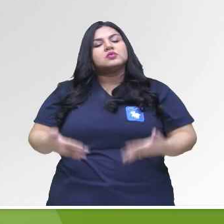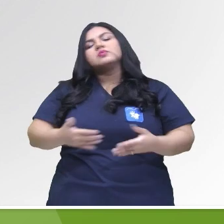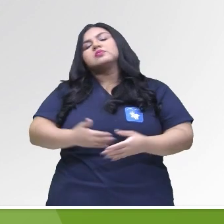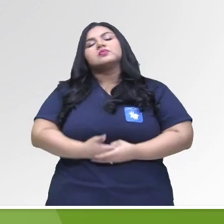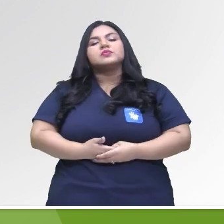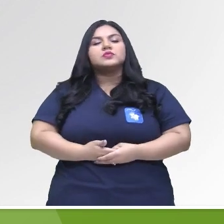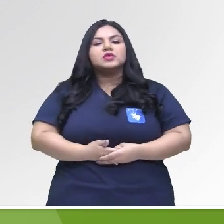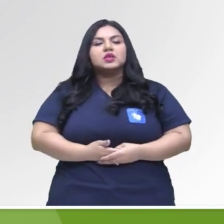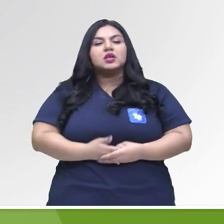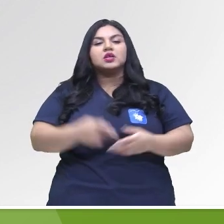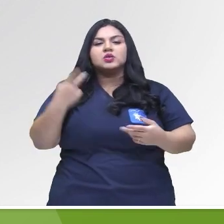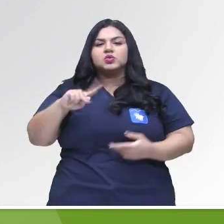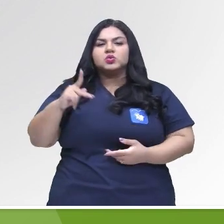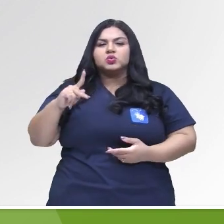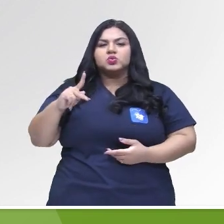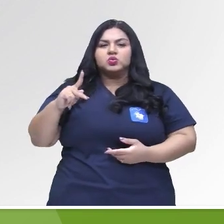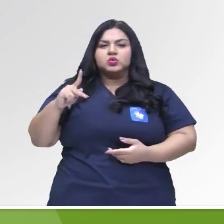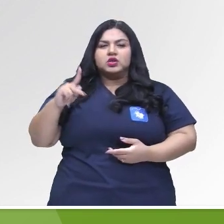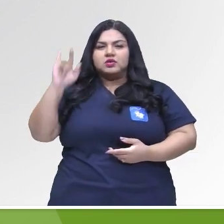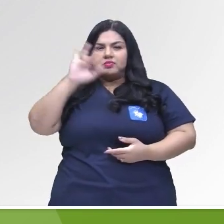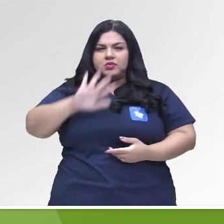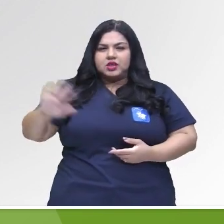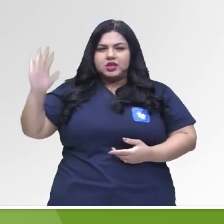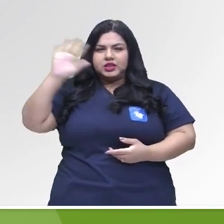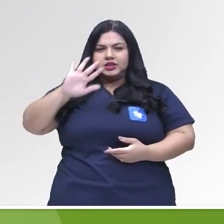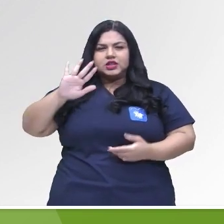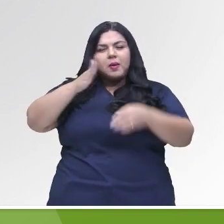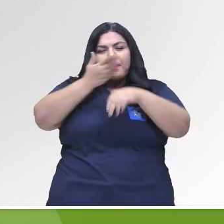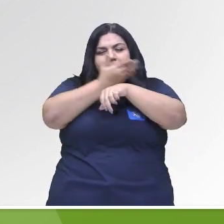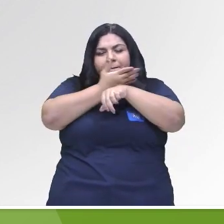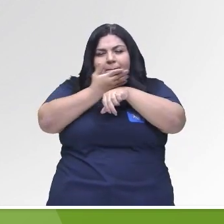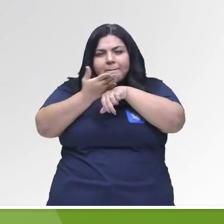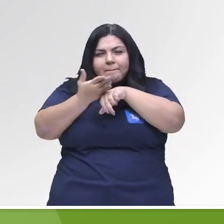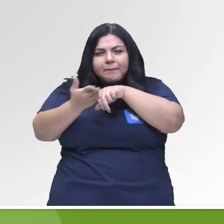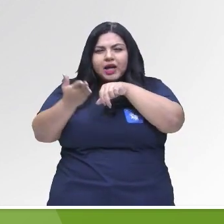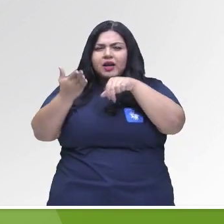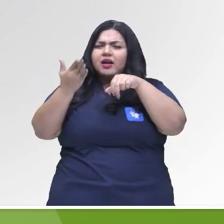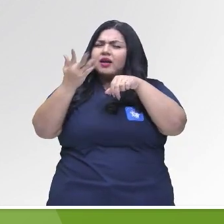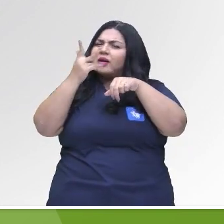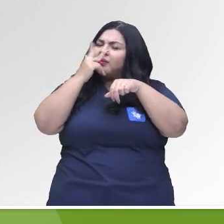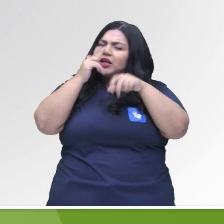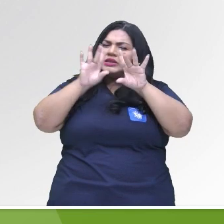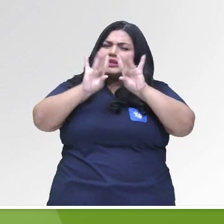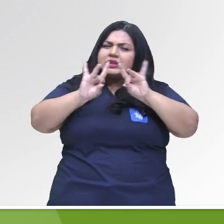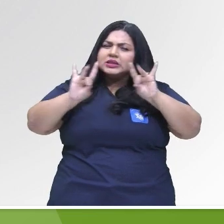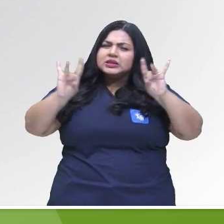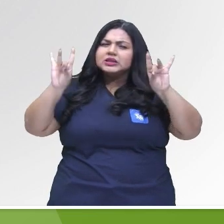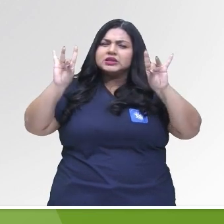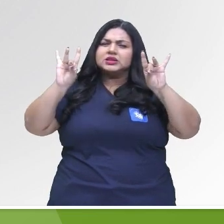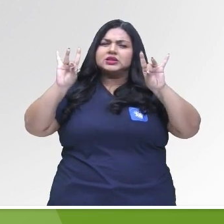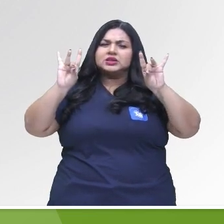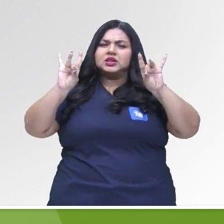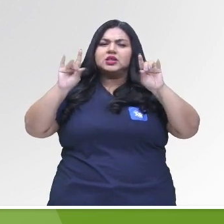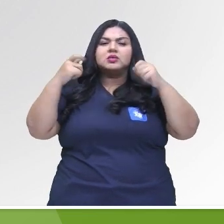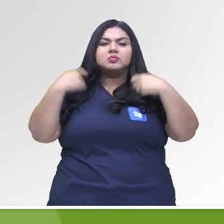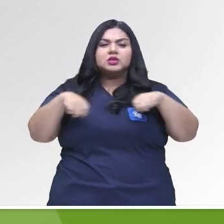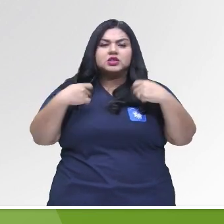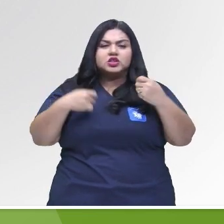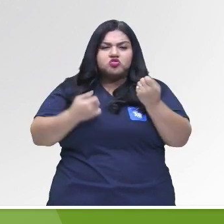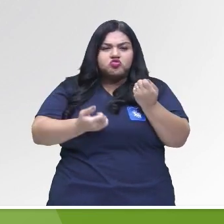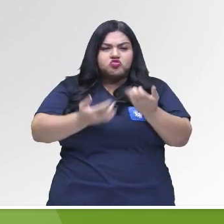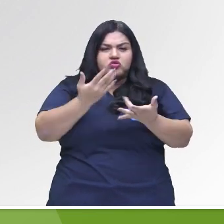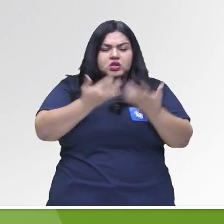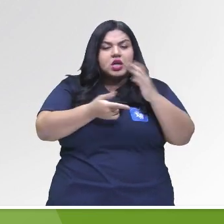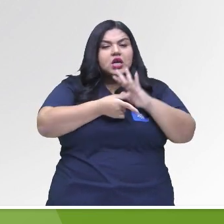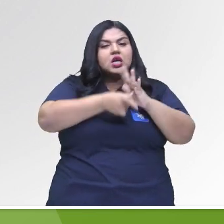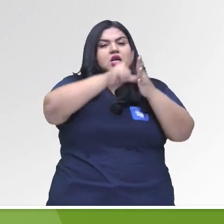a sua aparência é branca, leitosa e pegajosa e precisa ser vulcanizado